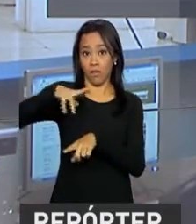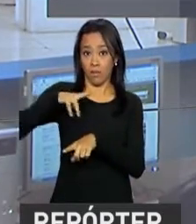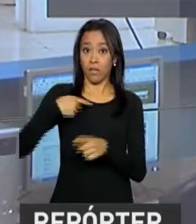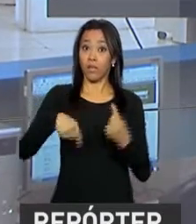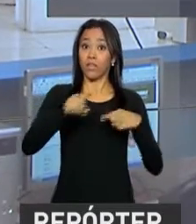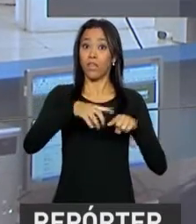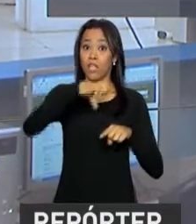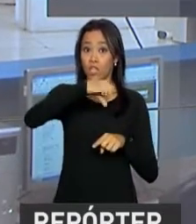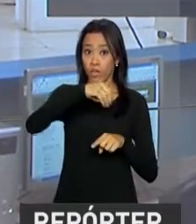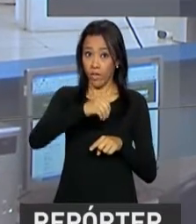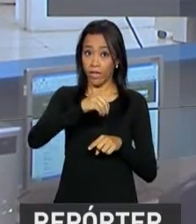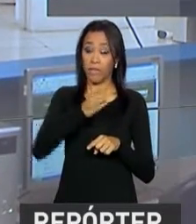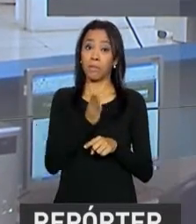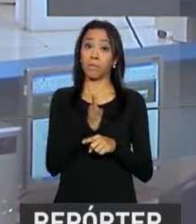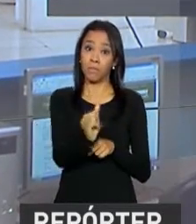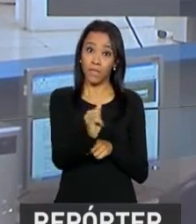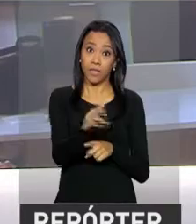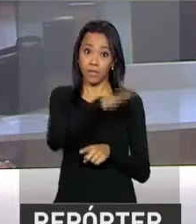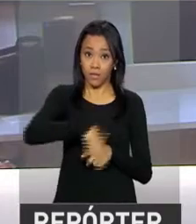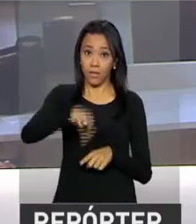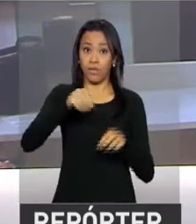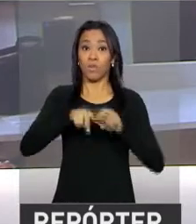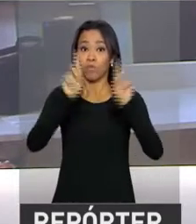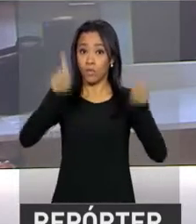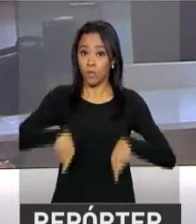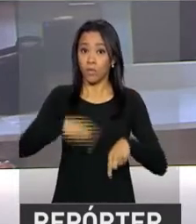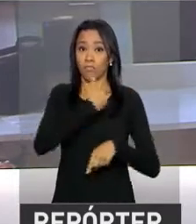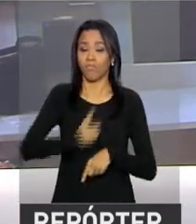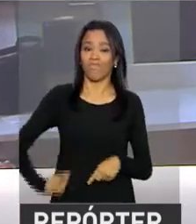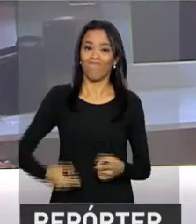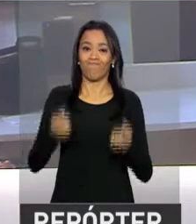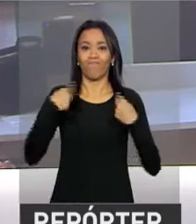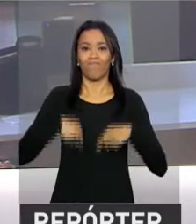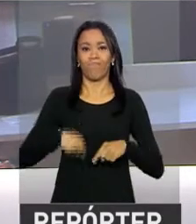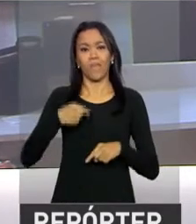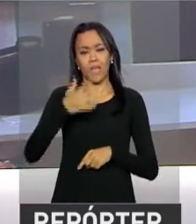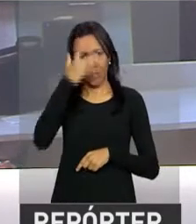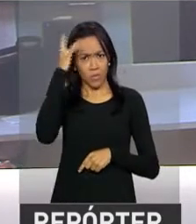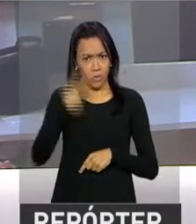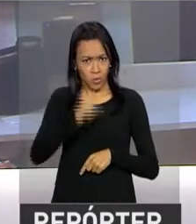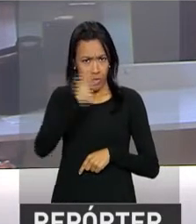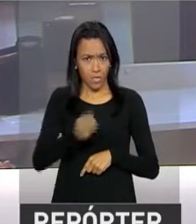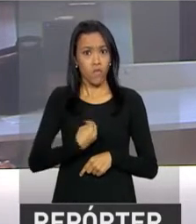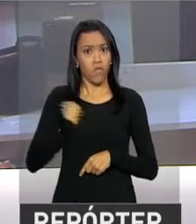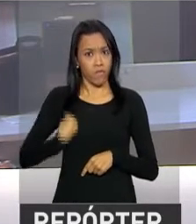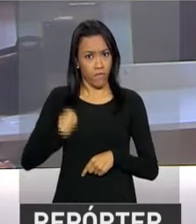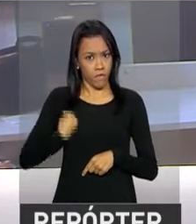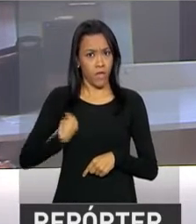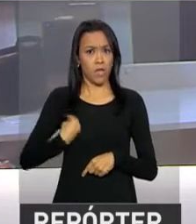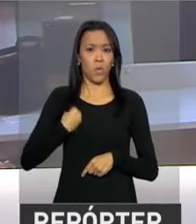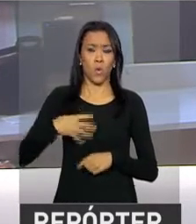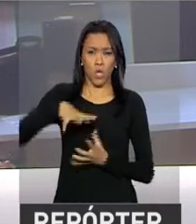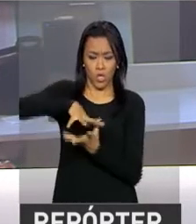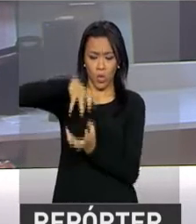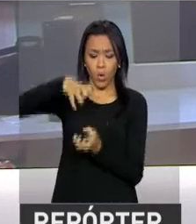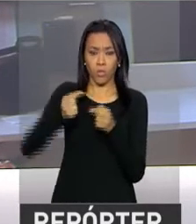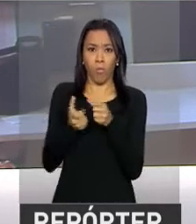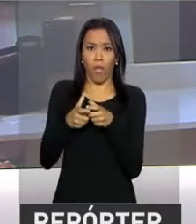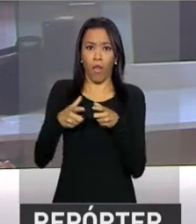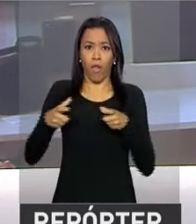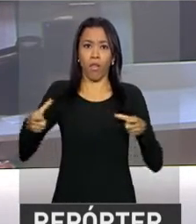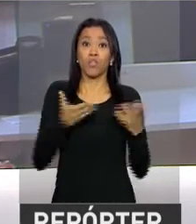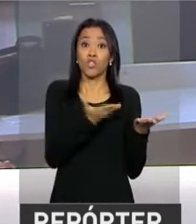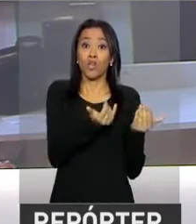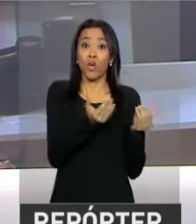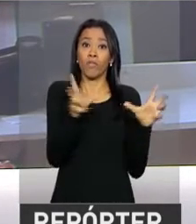com o regime dos funcionários públicos os brasileiros estão vivendo mais enquanto cresce o número de idosos diminui o de jovens